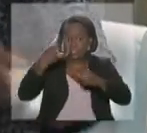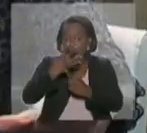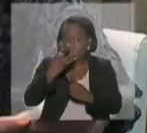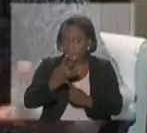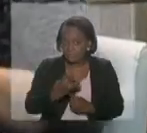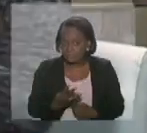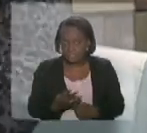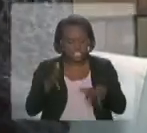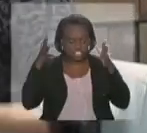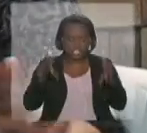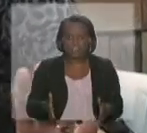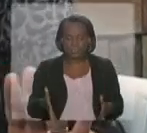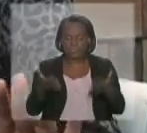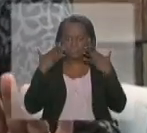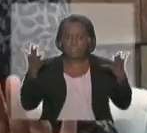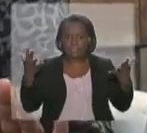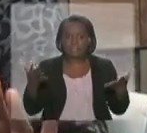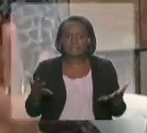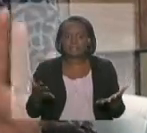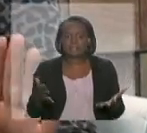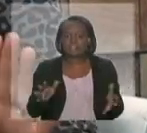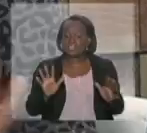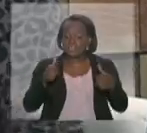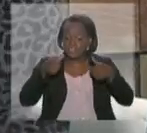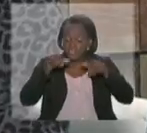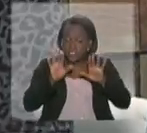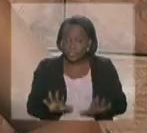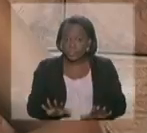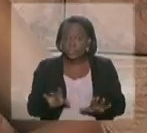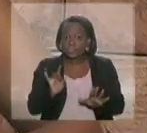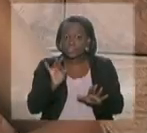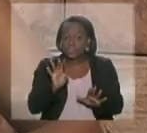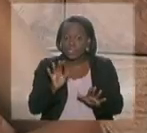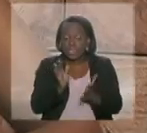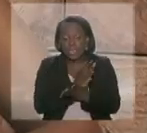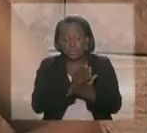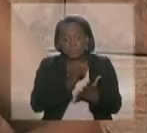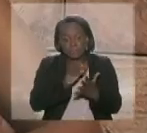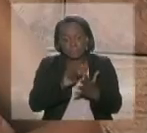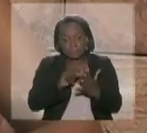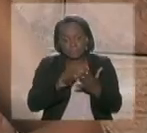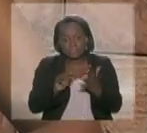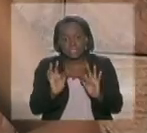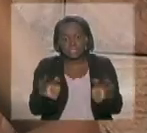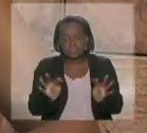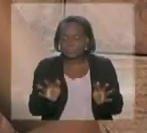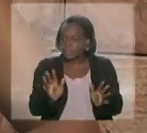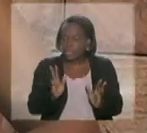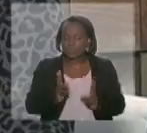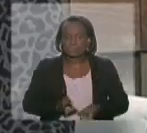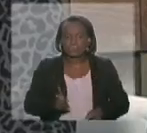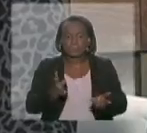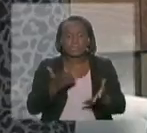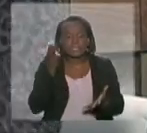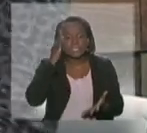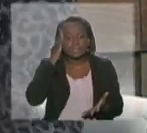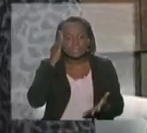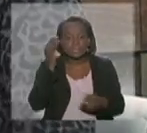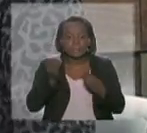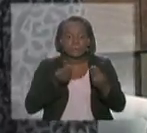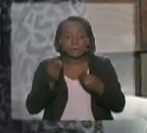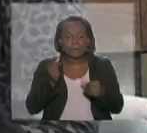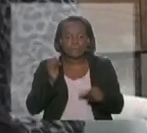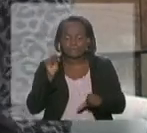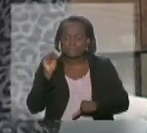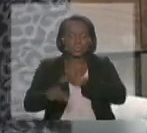horas TV Globo foi logo assim cheguei cheguei e para ficar apenas alguns Capítulos O que não aconteceu aí eu